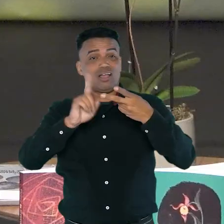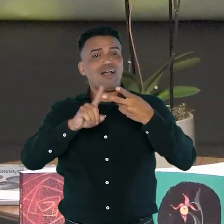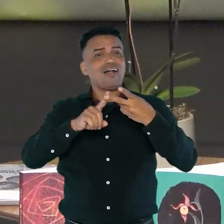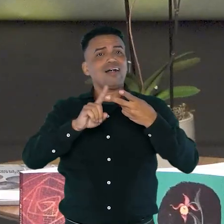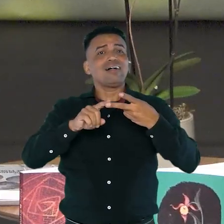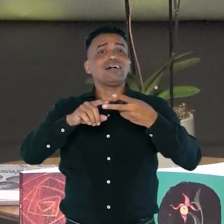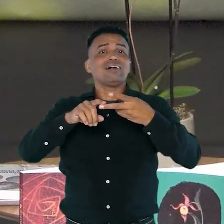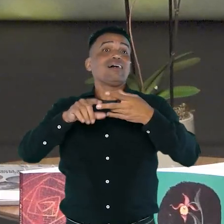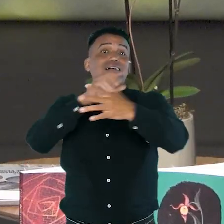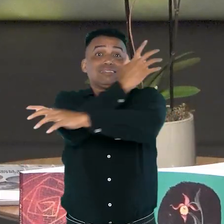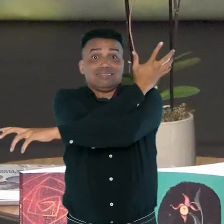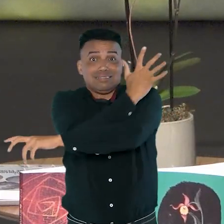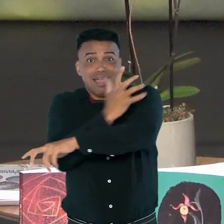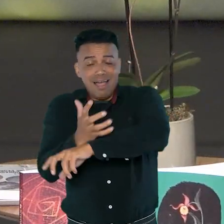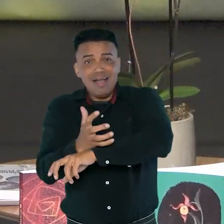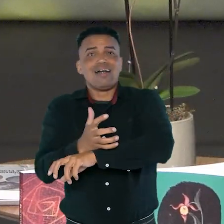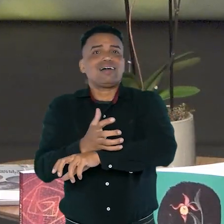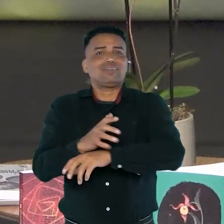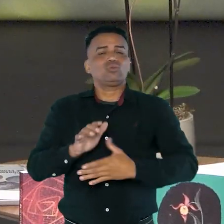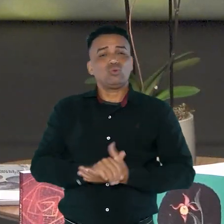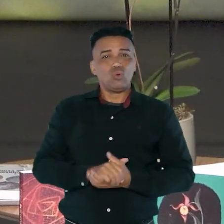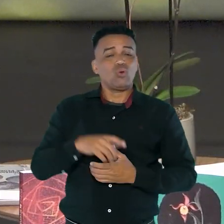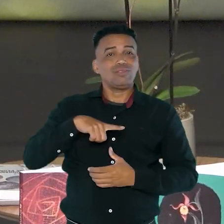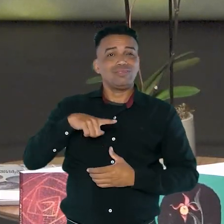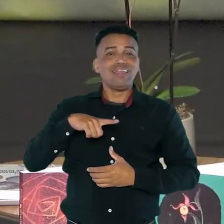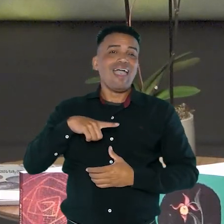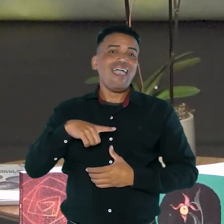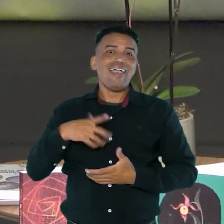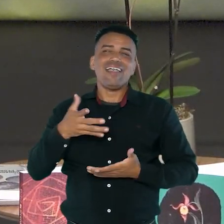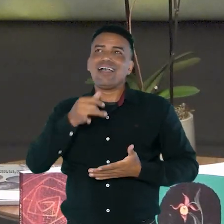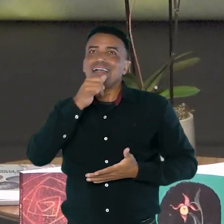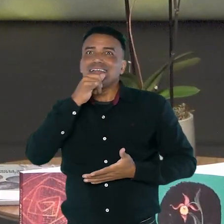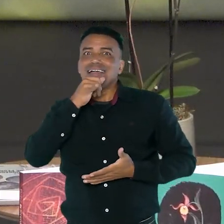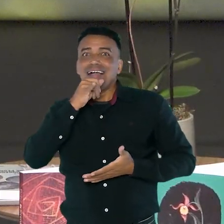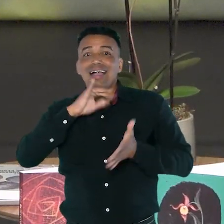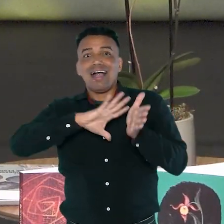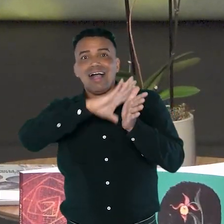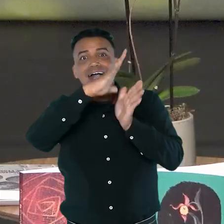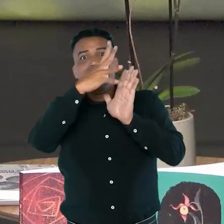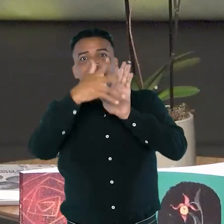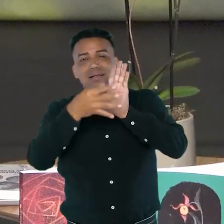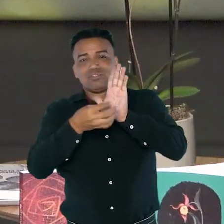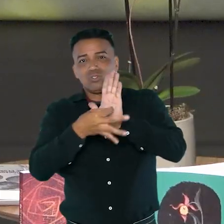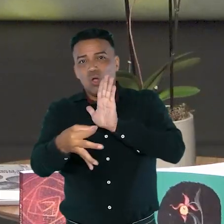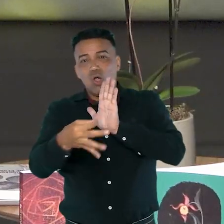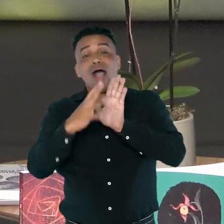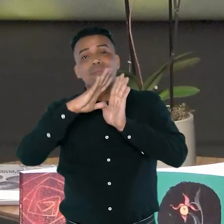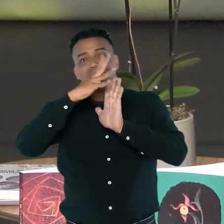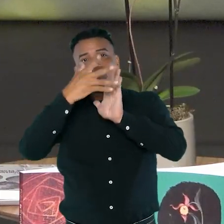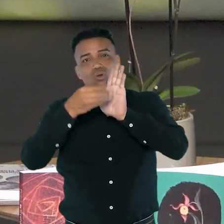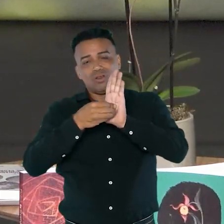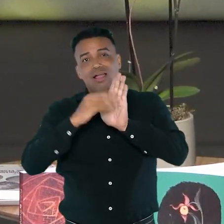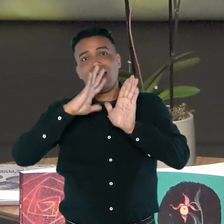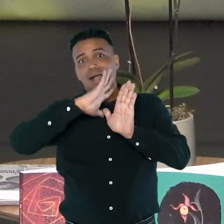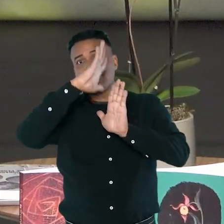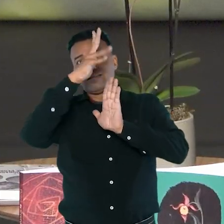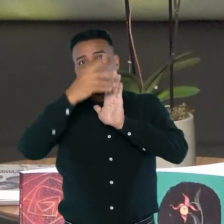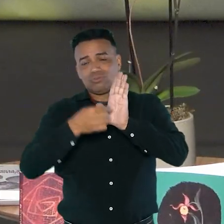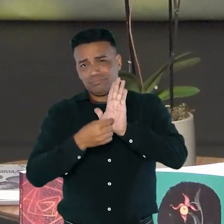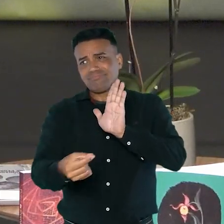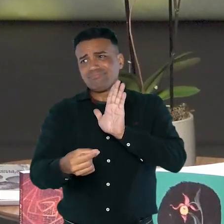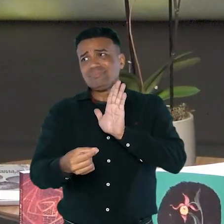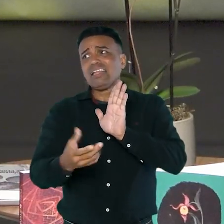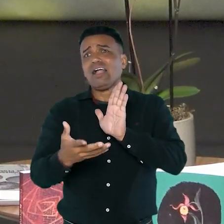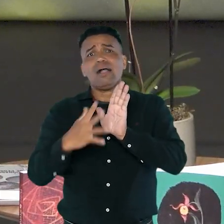Amazônia. É um povo que não sabe ainda o seu potencial, e talvez seja por isso que